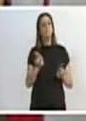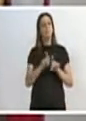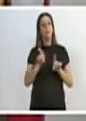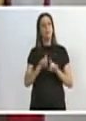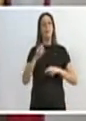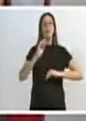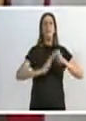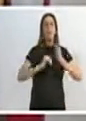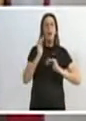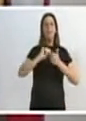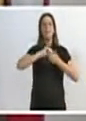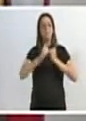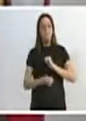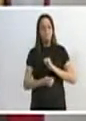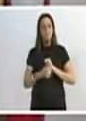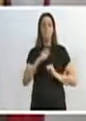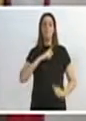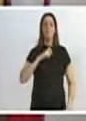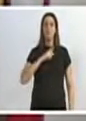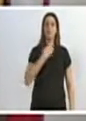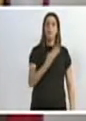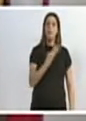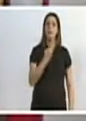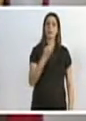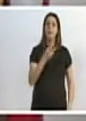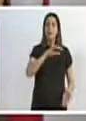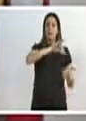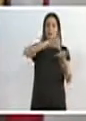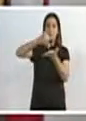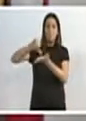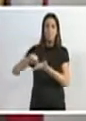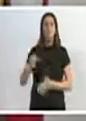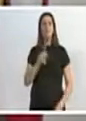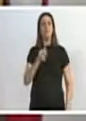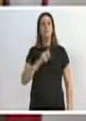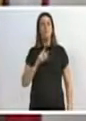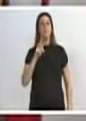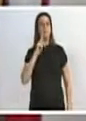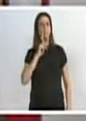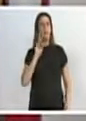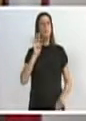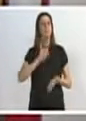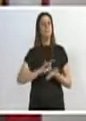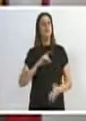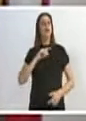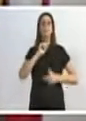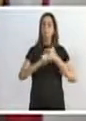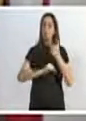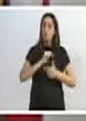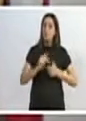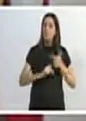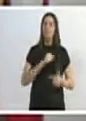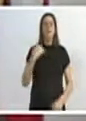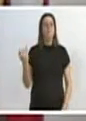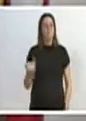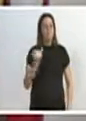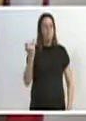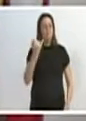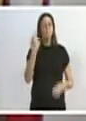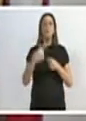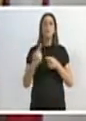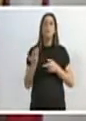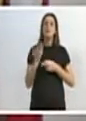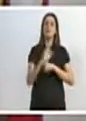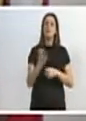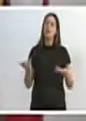São mais de 400 crianças e jovens em 43 polos, e a professora G realmente tem feito um papel fundamental, essencial na inclusão dessas crianças.